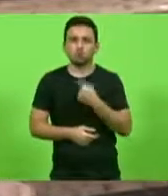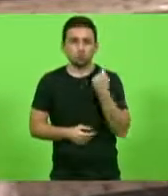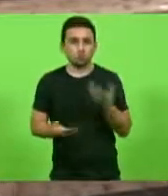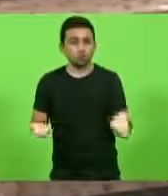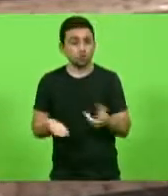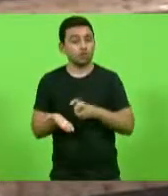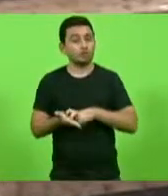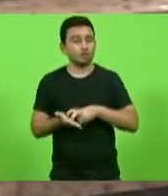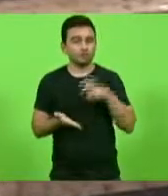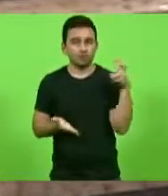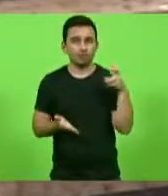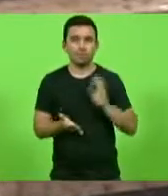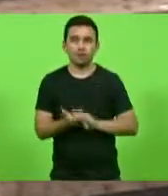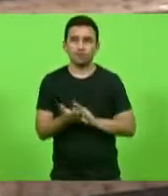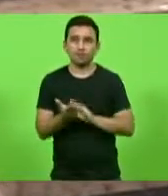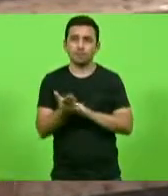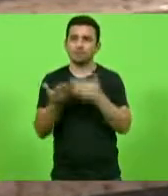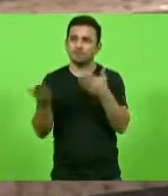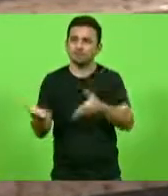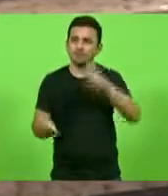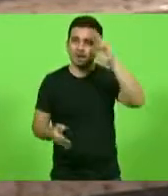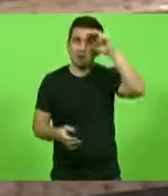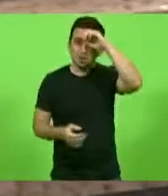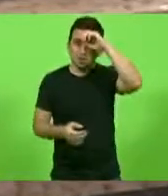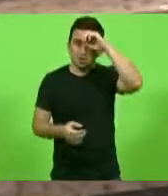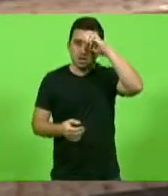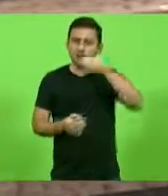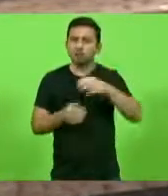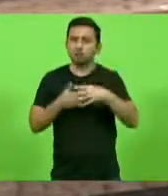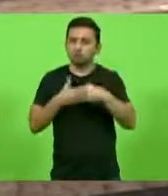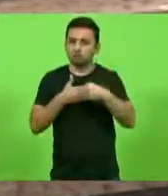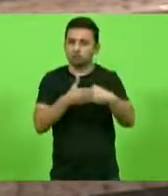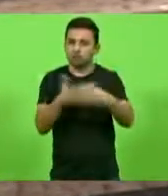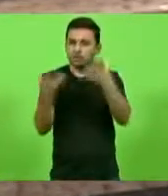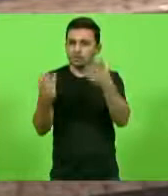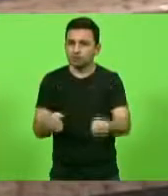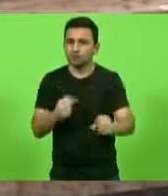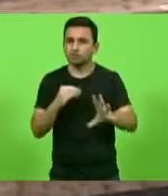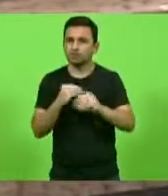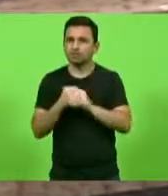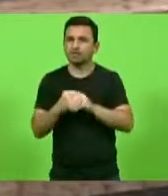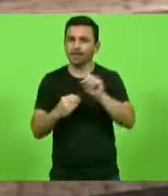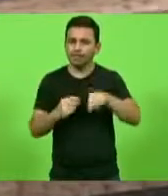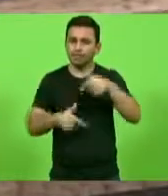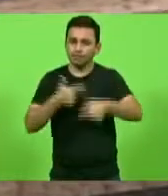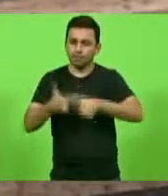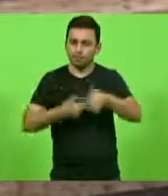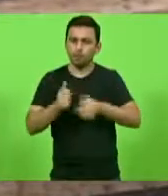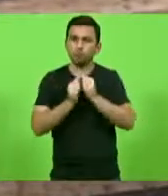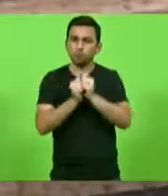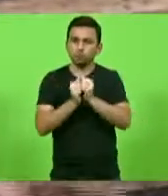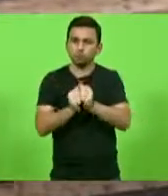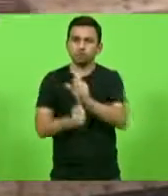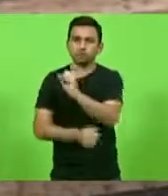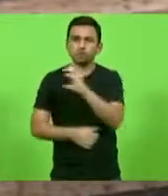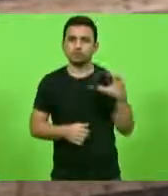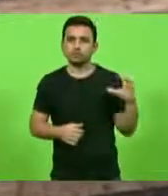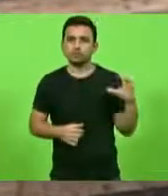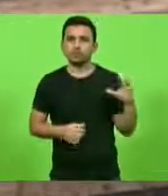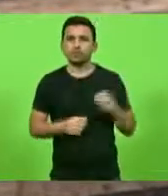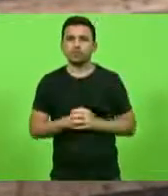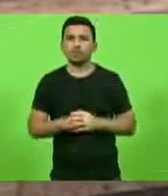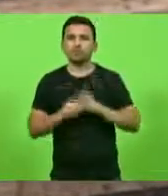manhã. Parabéns, deputado Marcos Vieira, que conduziu, aceitou a emenda. Isso é um trabalho em conjunto para o Estado de Santa Catarina. Como disse, o que